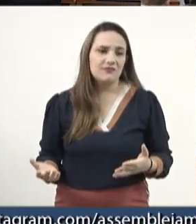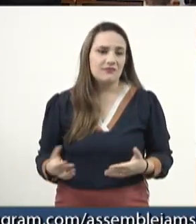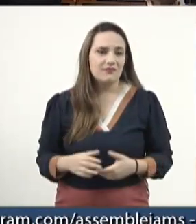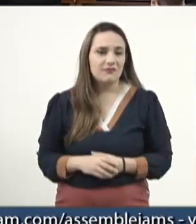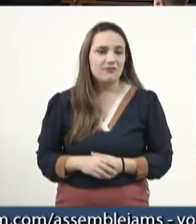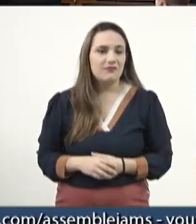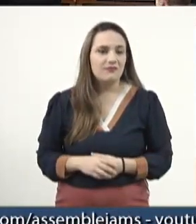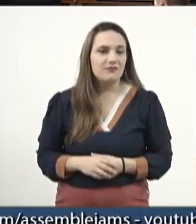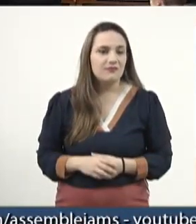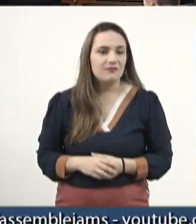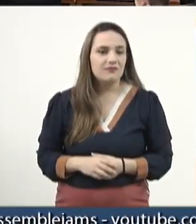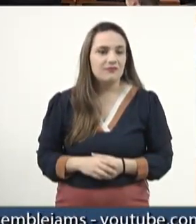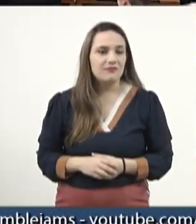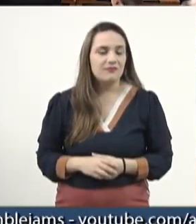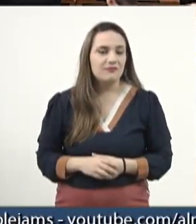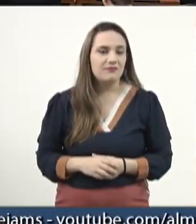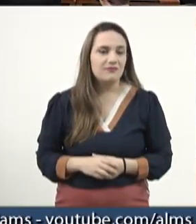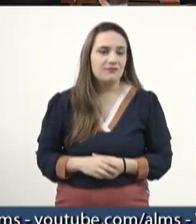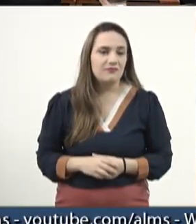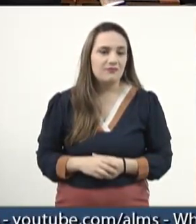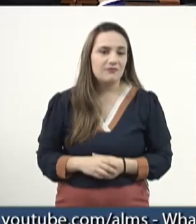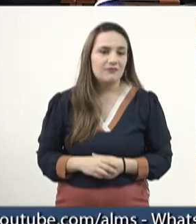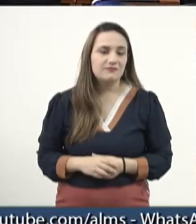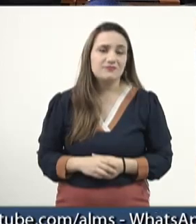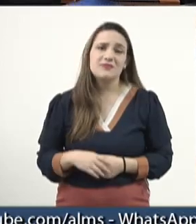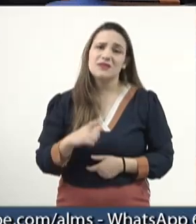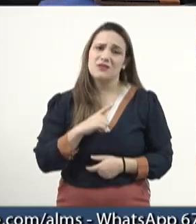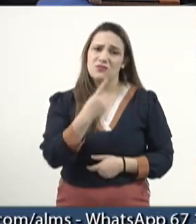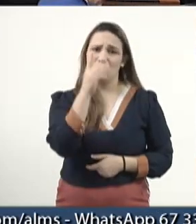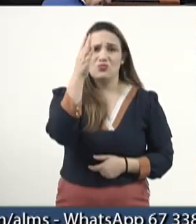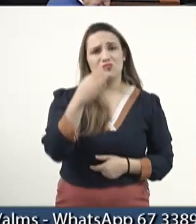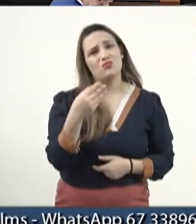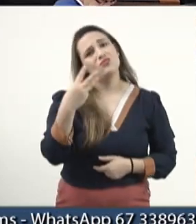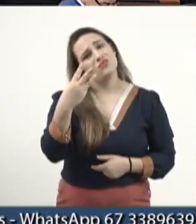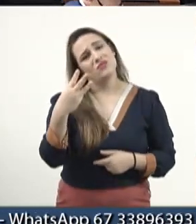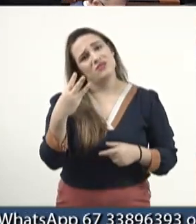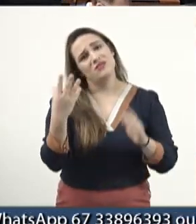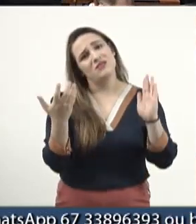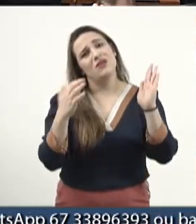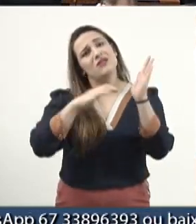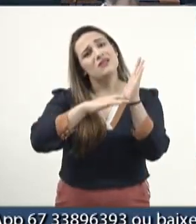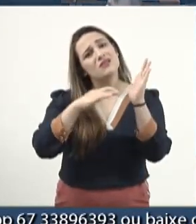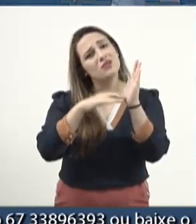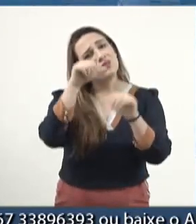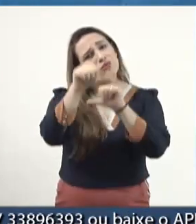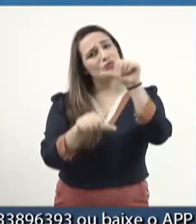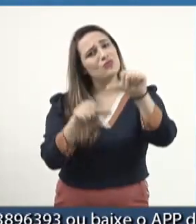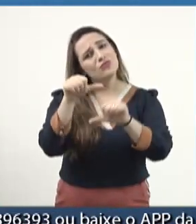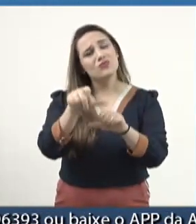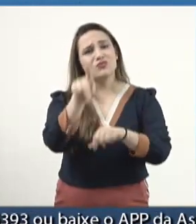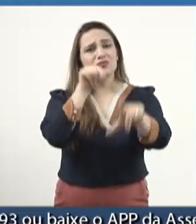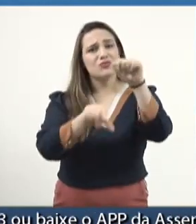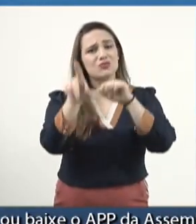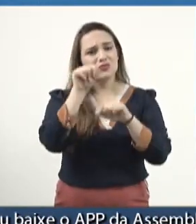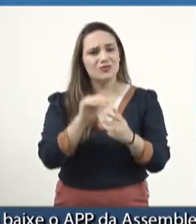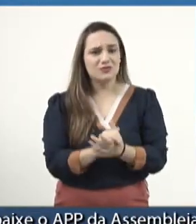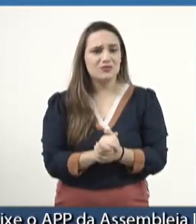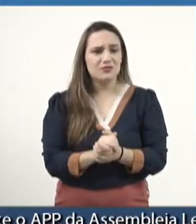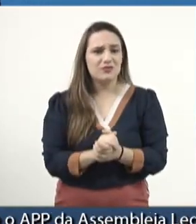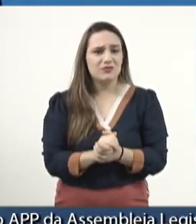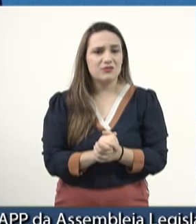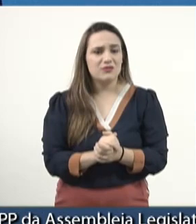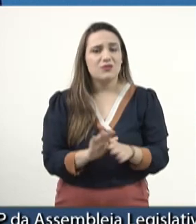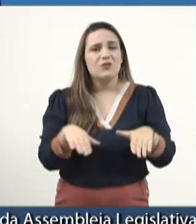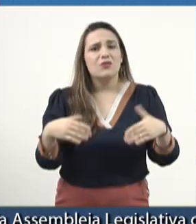Olha, 1/3 do Senado que foi renovado. Só isso que eu quero perguntar para Vossa Excelência. Olha, qual é o estado